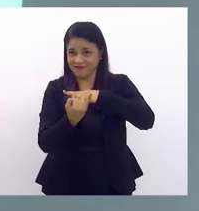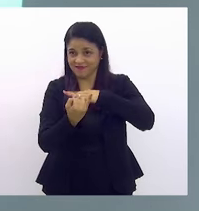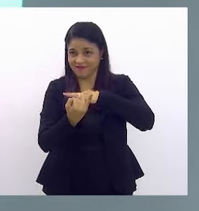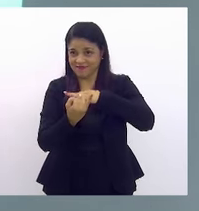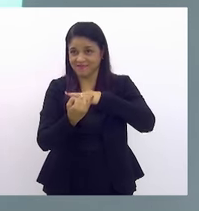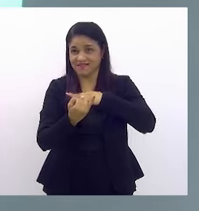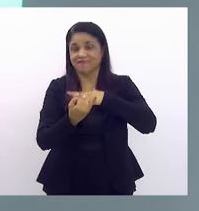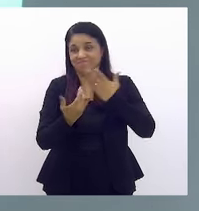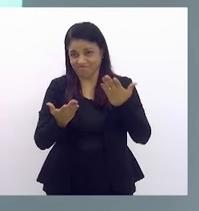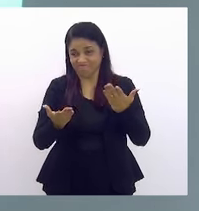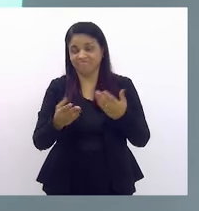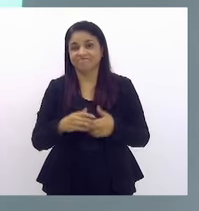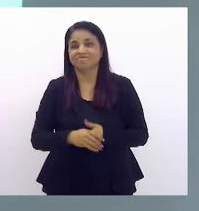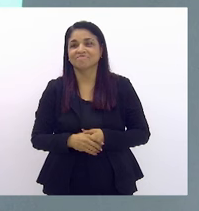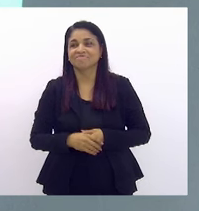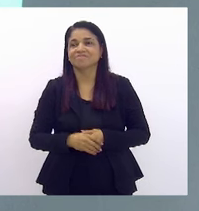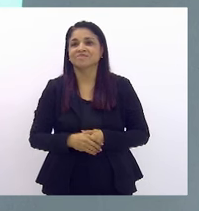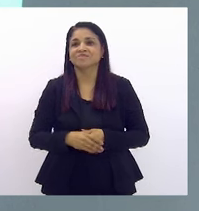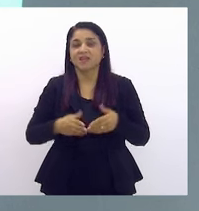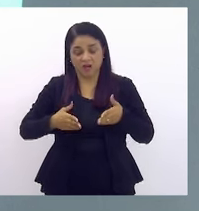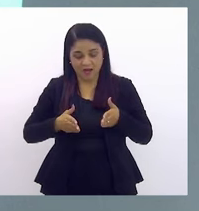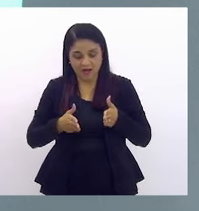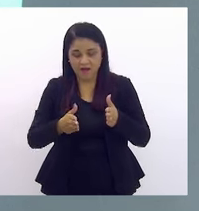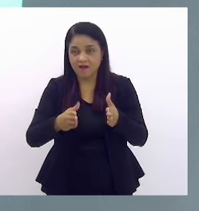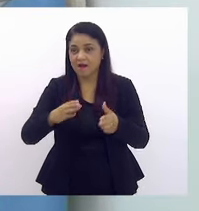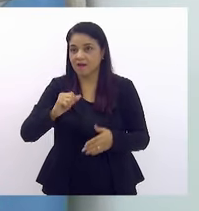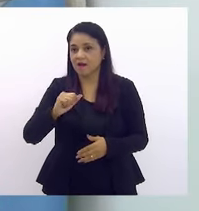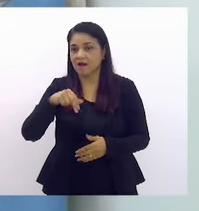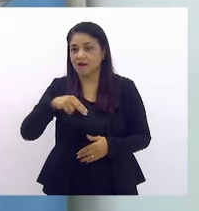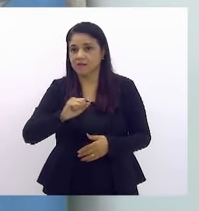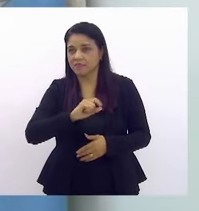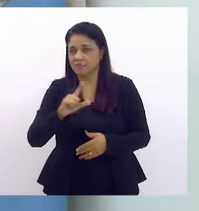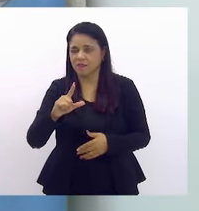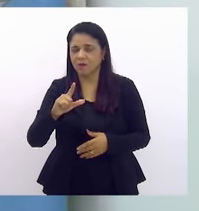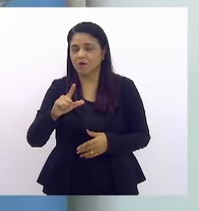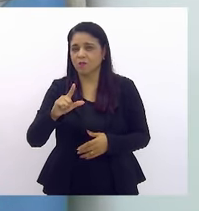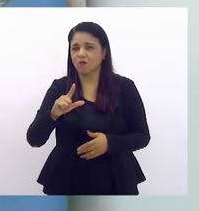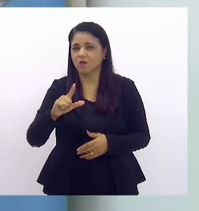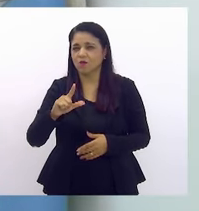aqui é o canal de Guarapina, não, é o canal...